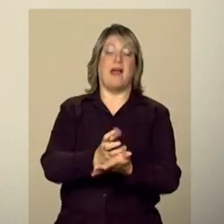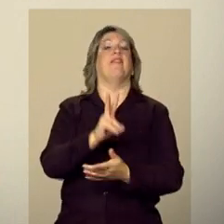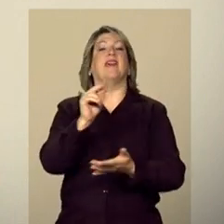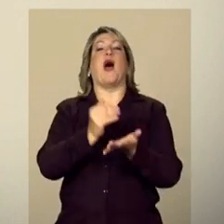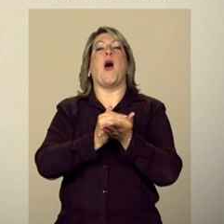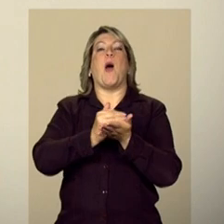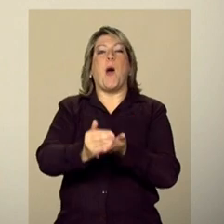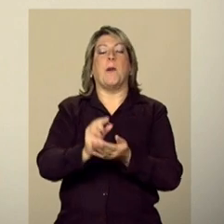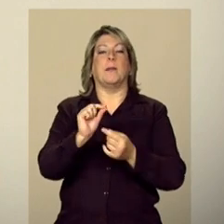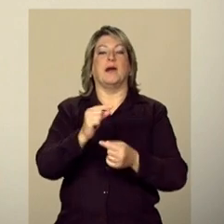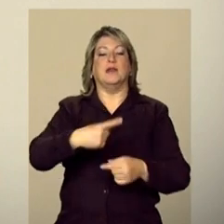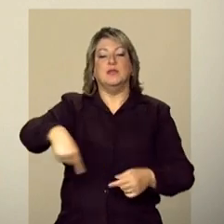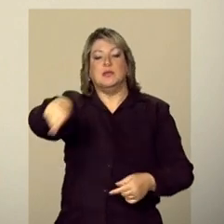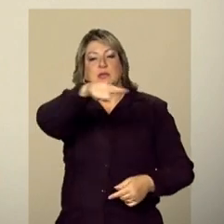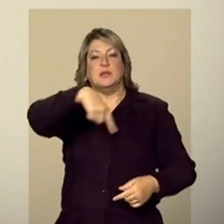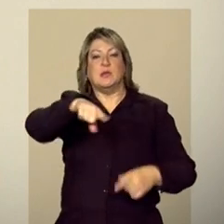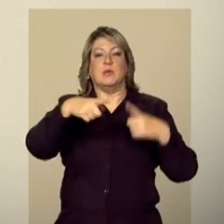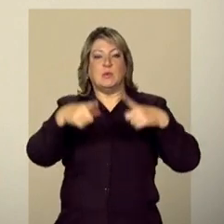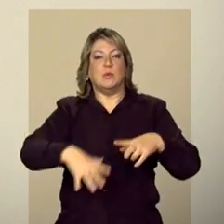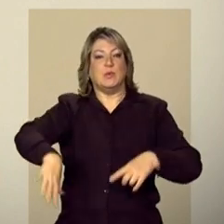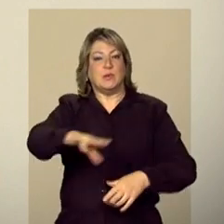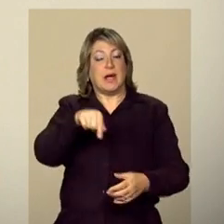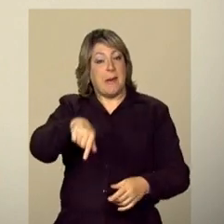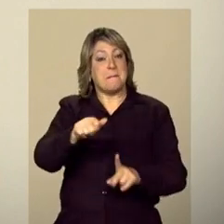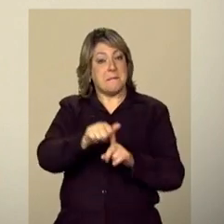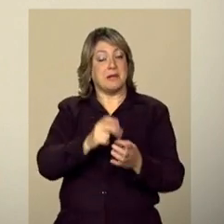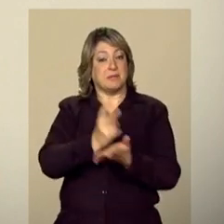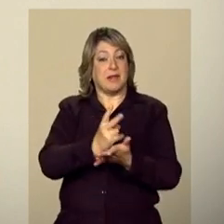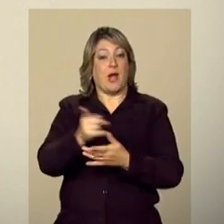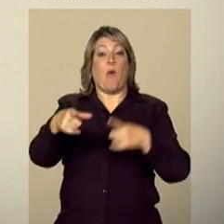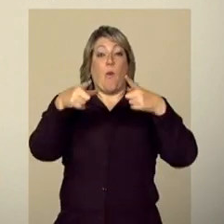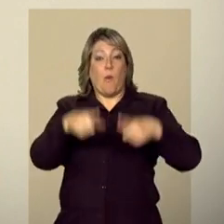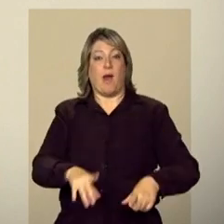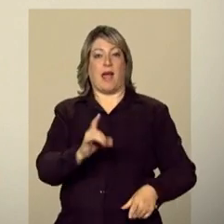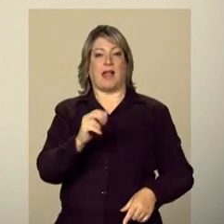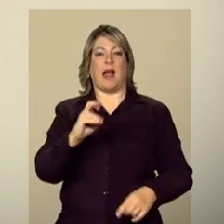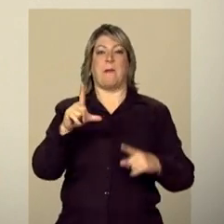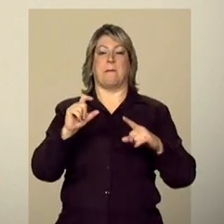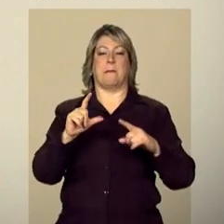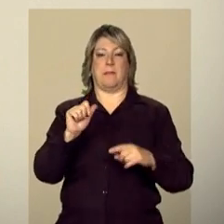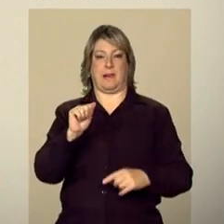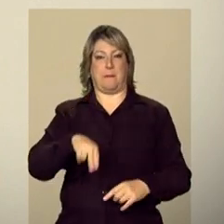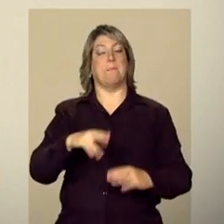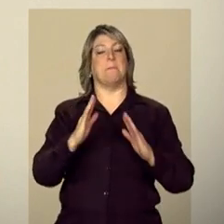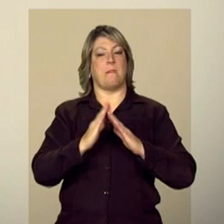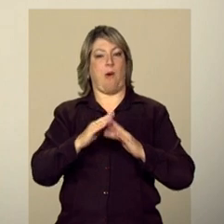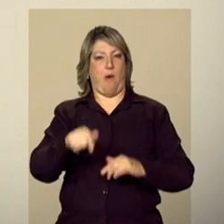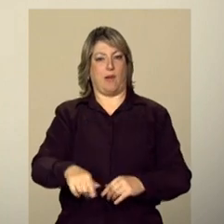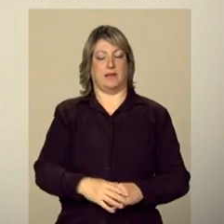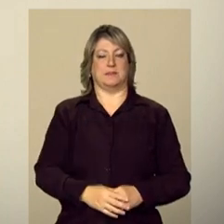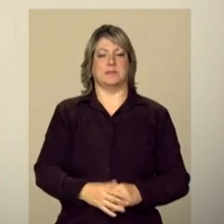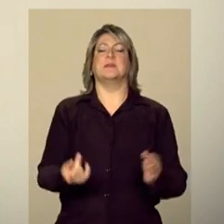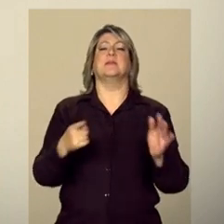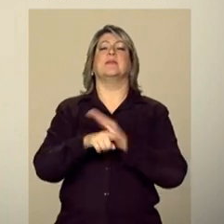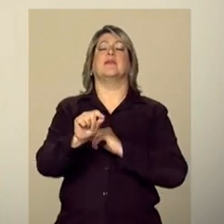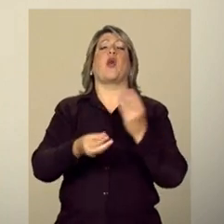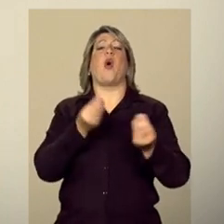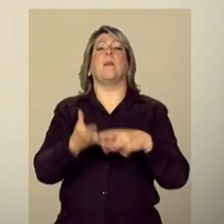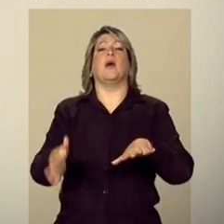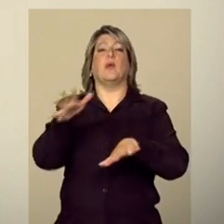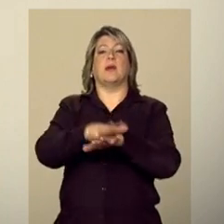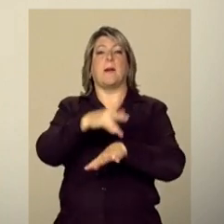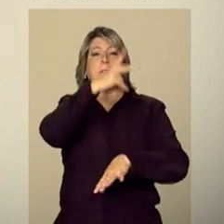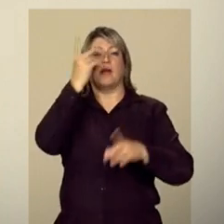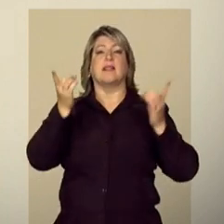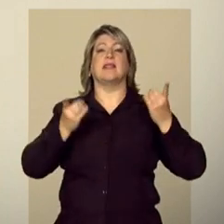começar Luciana a rodar ainda neste mês lá no bairro onde o Darlan mora presidenta E como está a inclusão das pessoas com